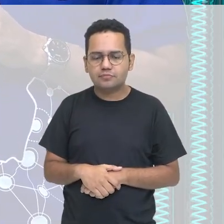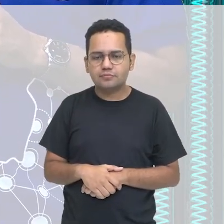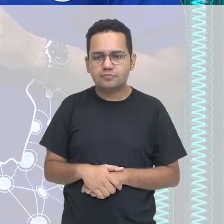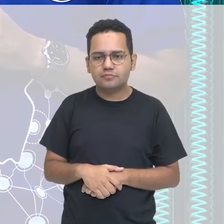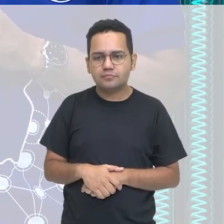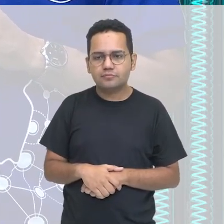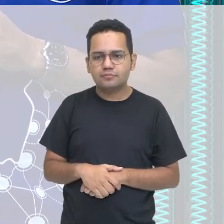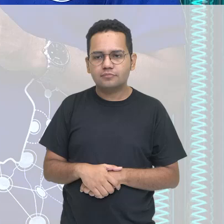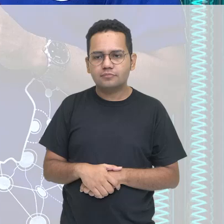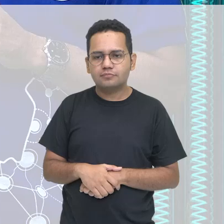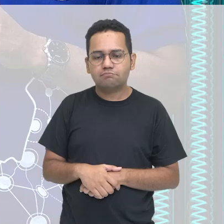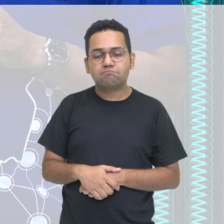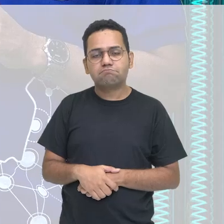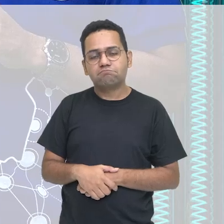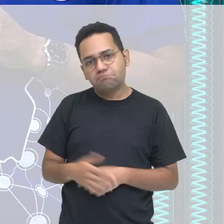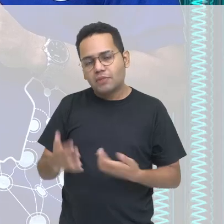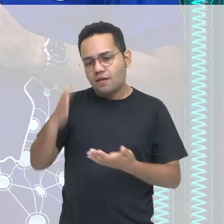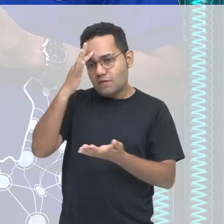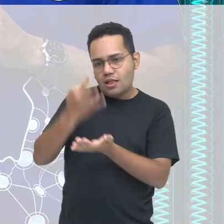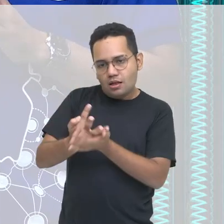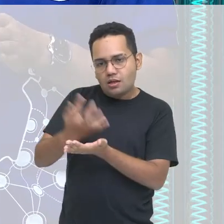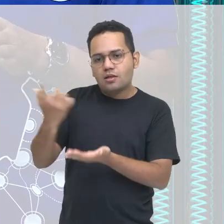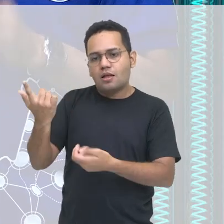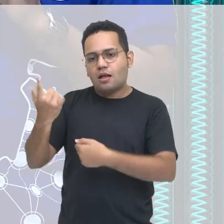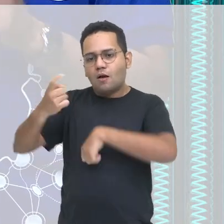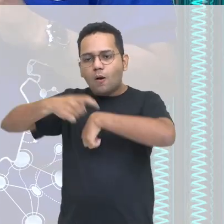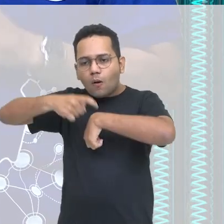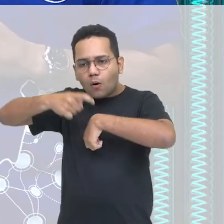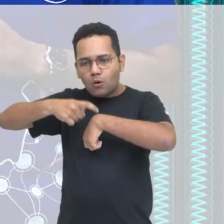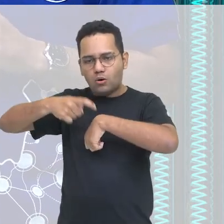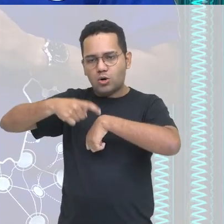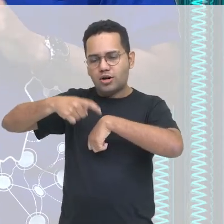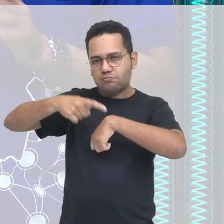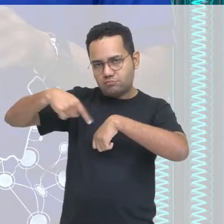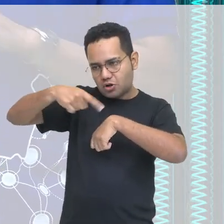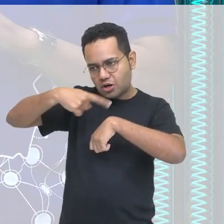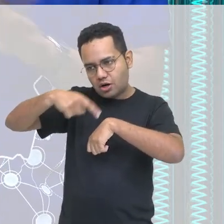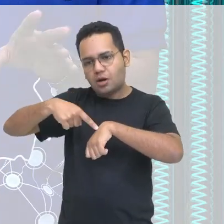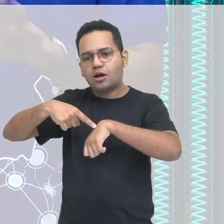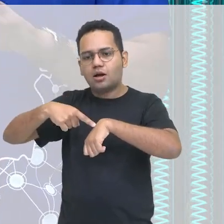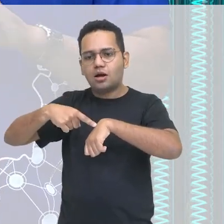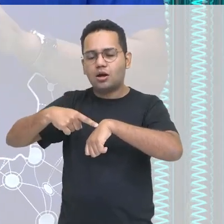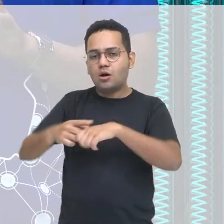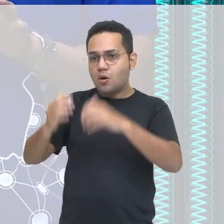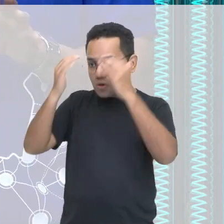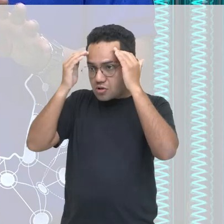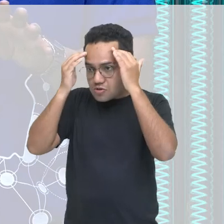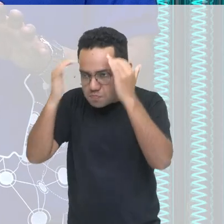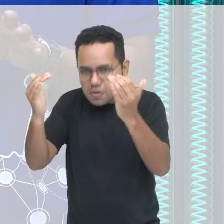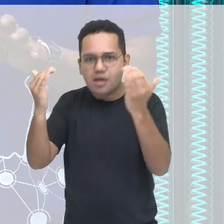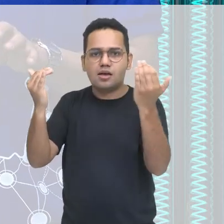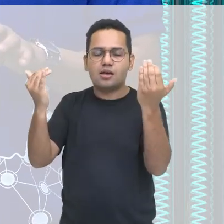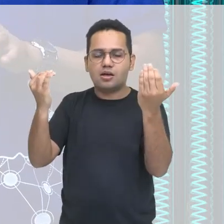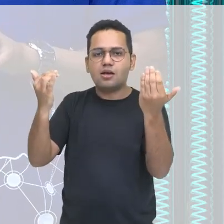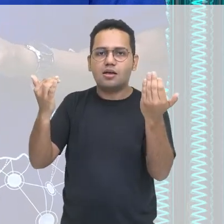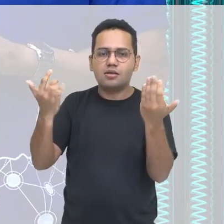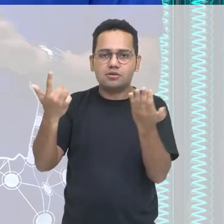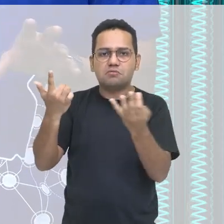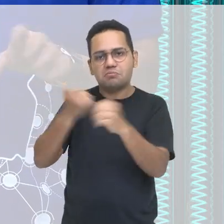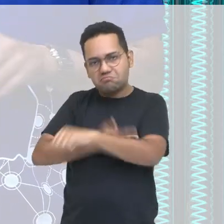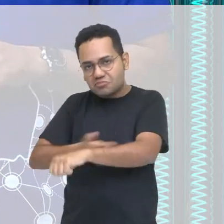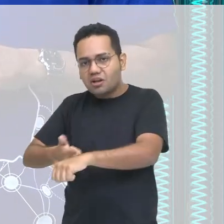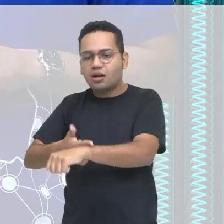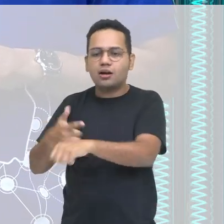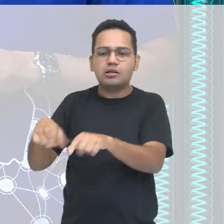hora, honra e aqui herdeiro, na verdade, tá? Ele sempre relacionado aí a algo de